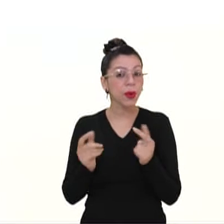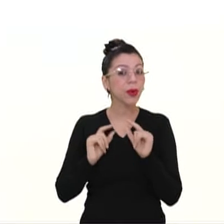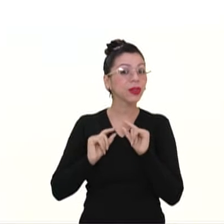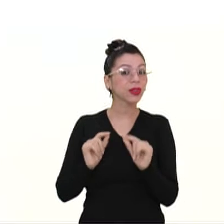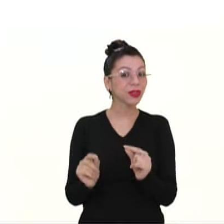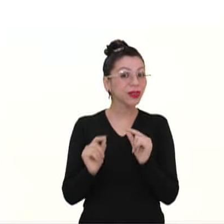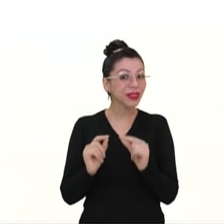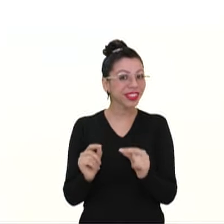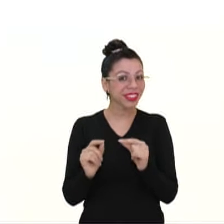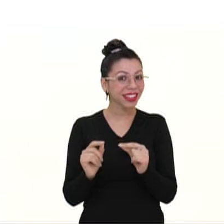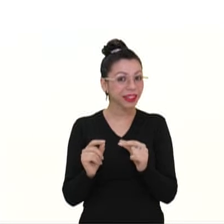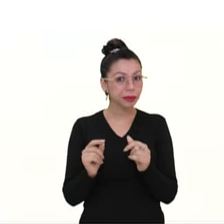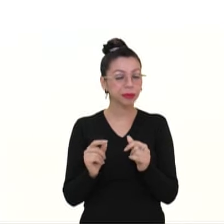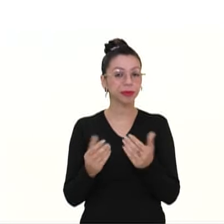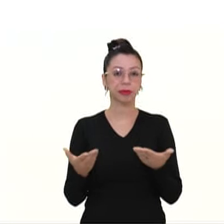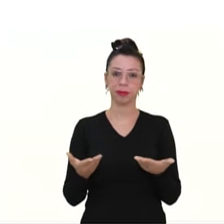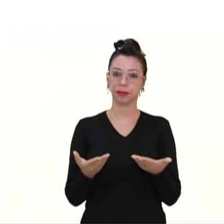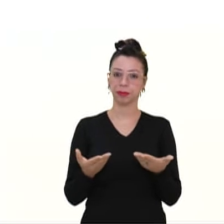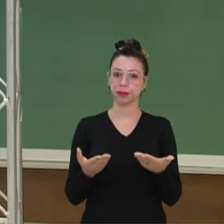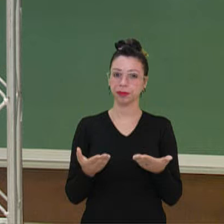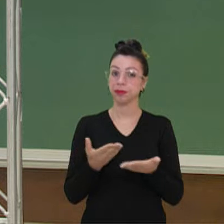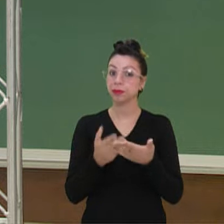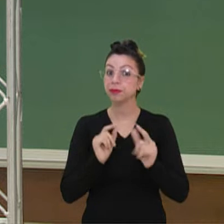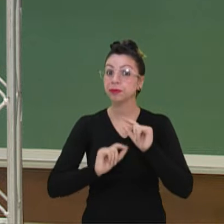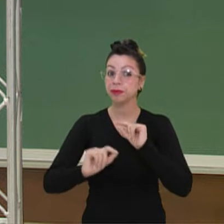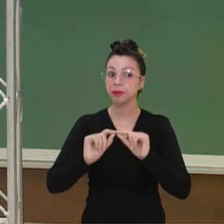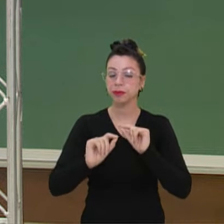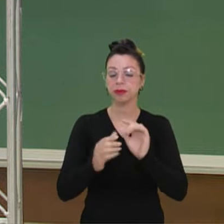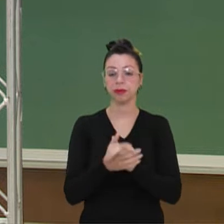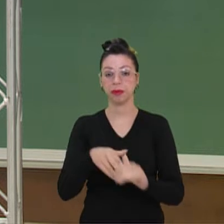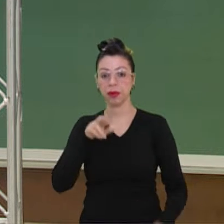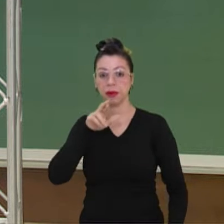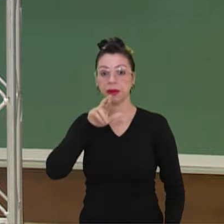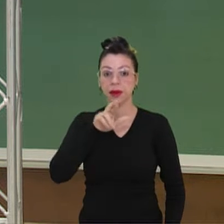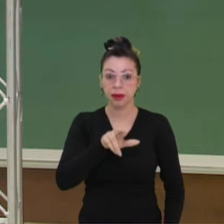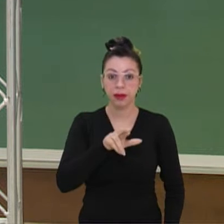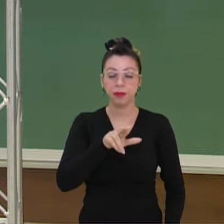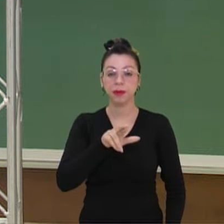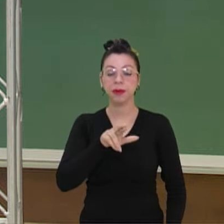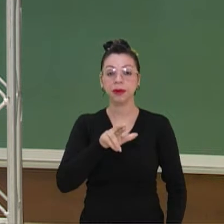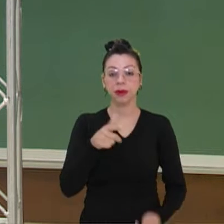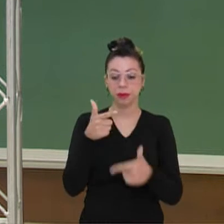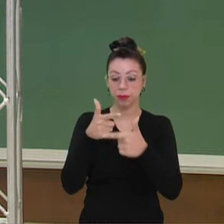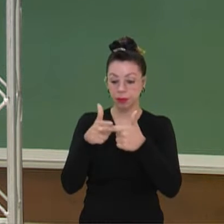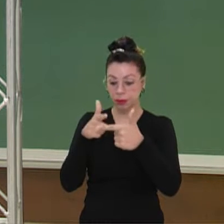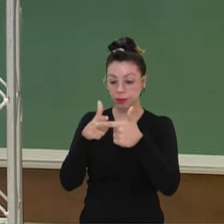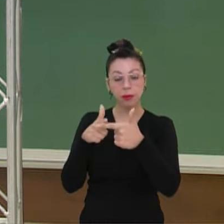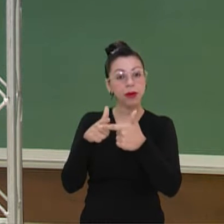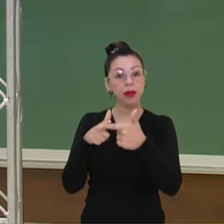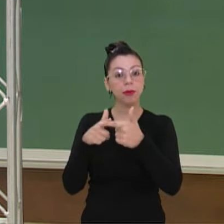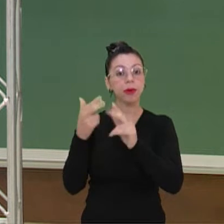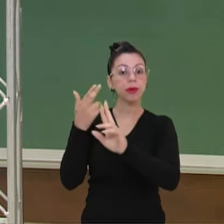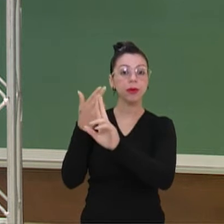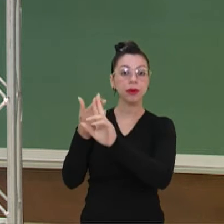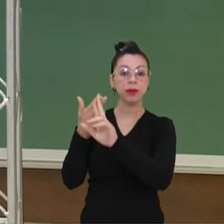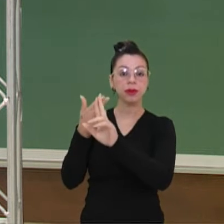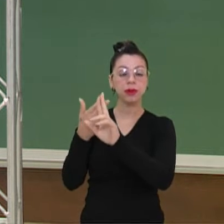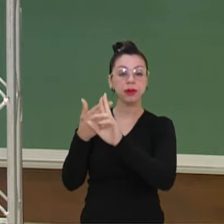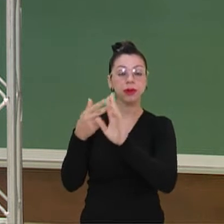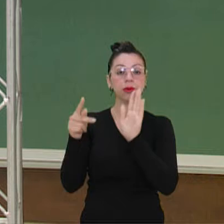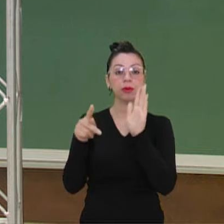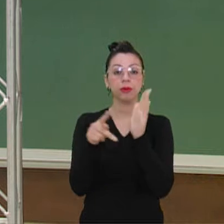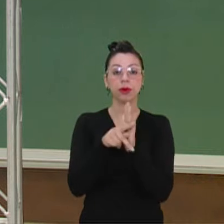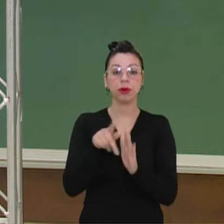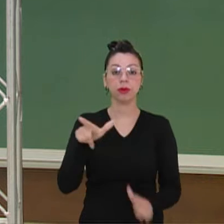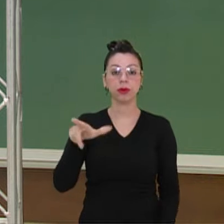vamos ver hoje? Resolução de problemas envolvendo propriedades logarítmicas. Legal,